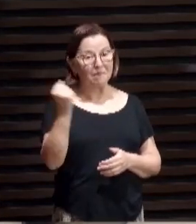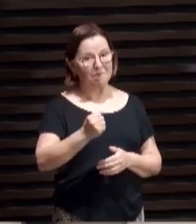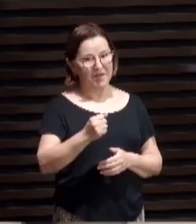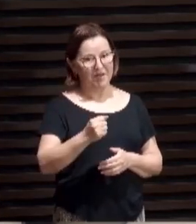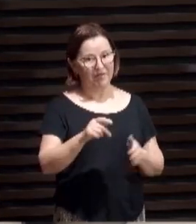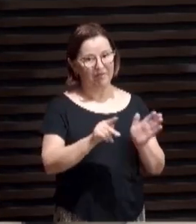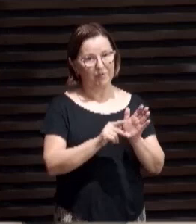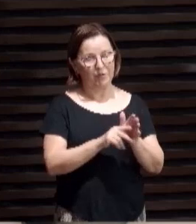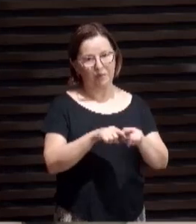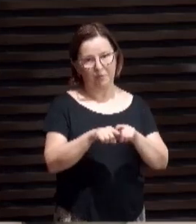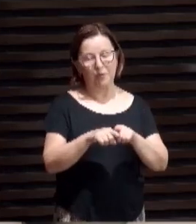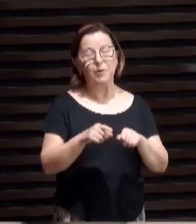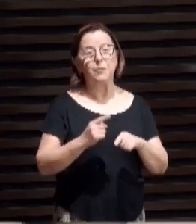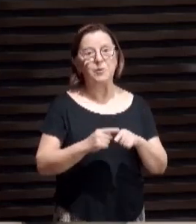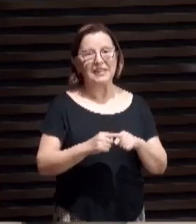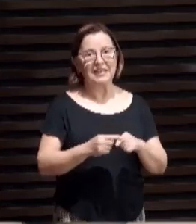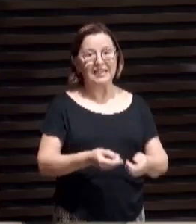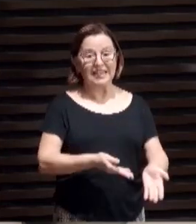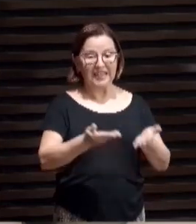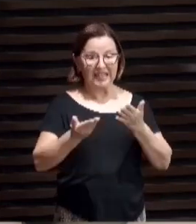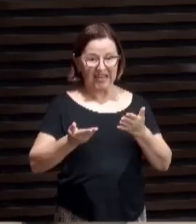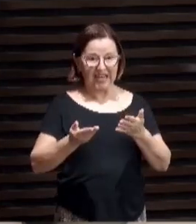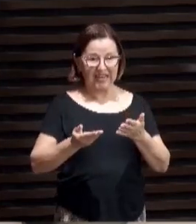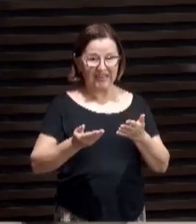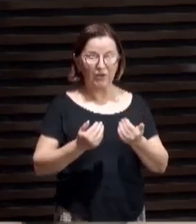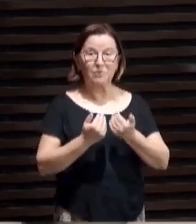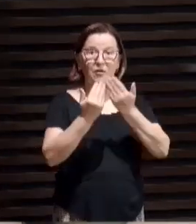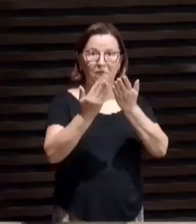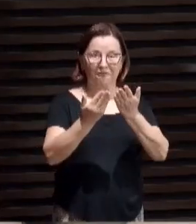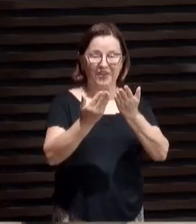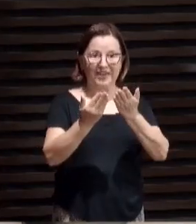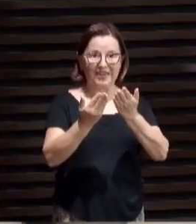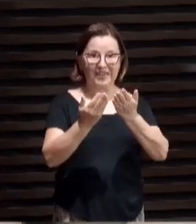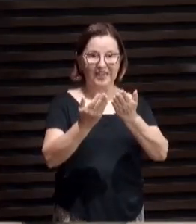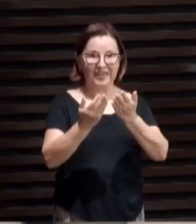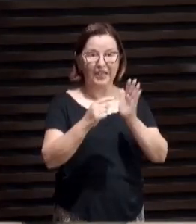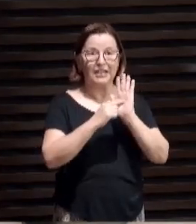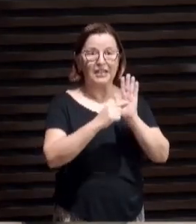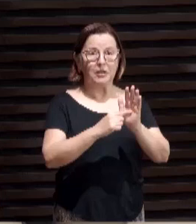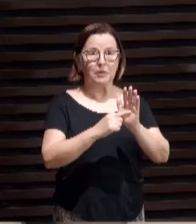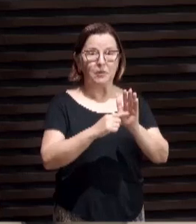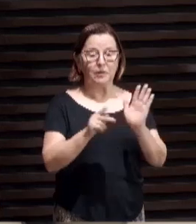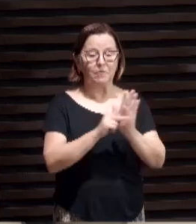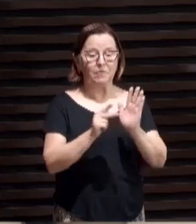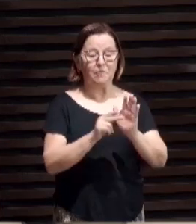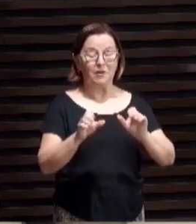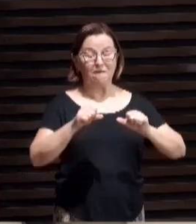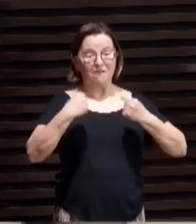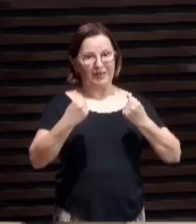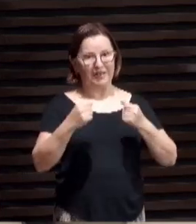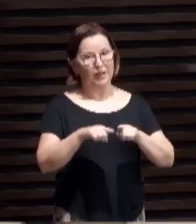uma oferta que cheira a suor, esforço, enquanto que o irmão traz uma